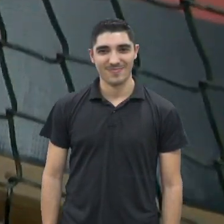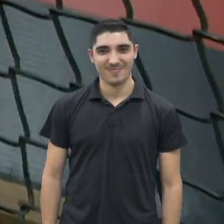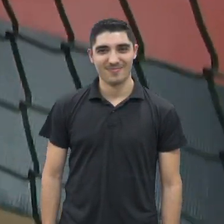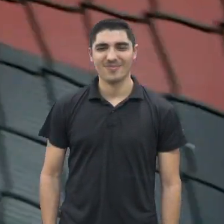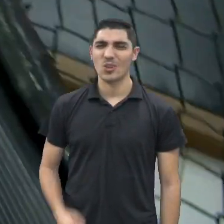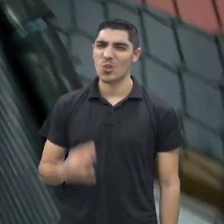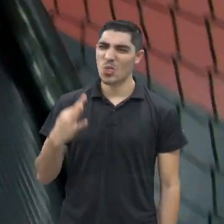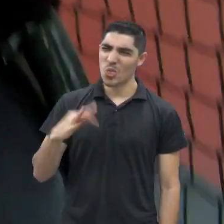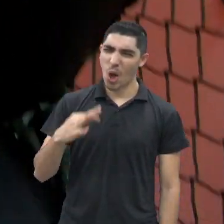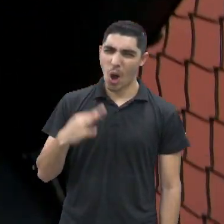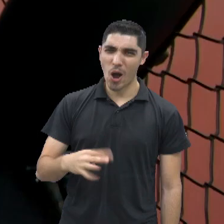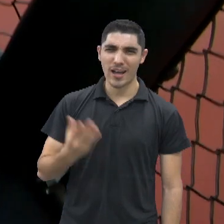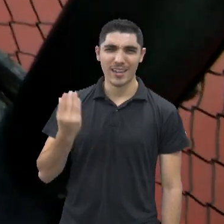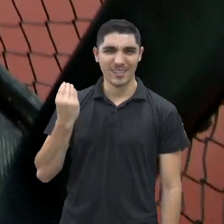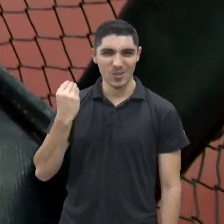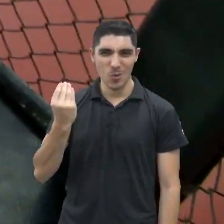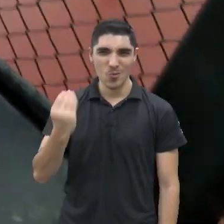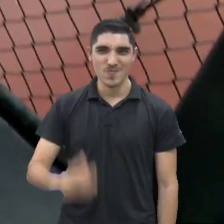Dói? Dói? Dói.